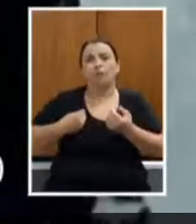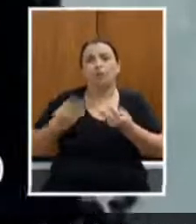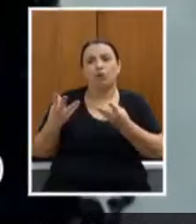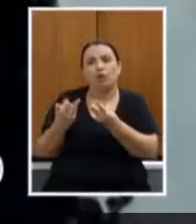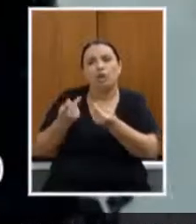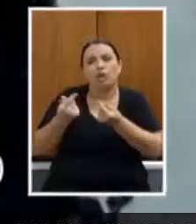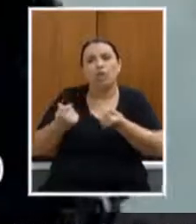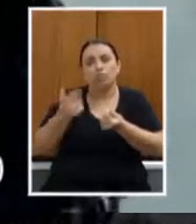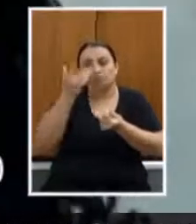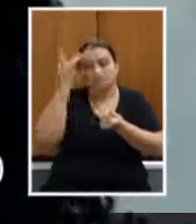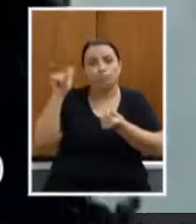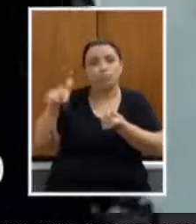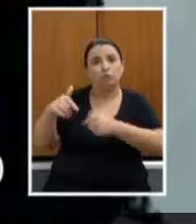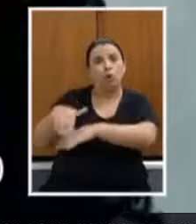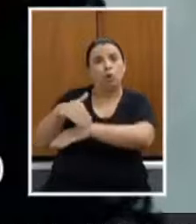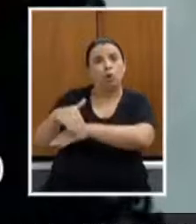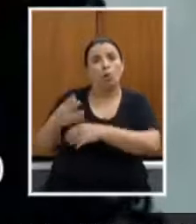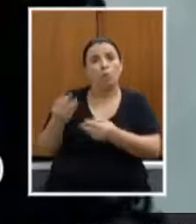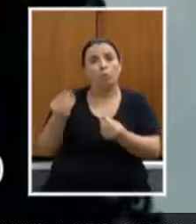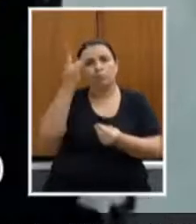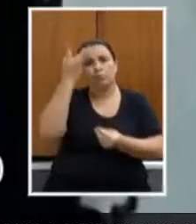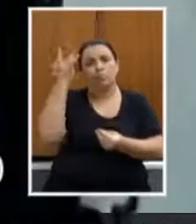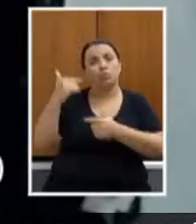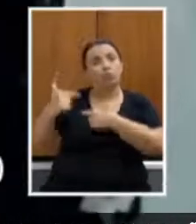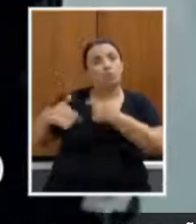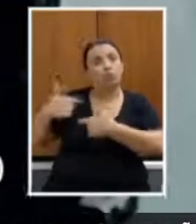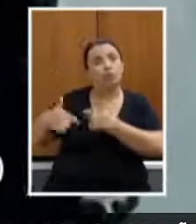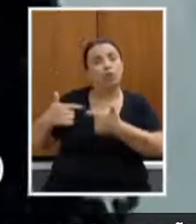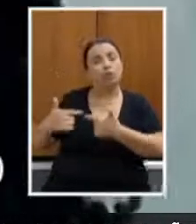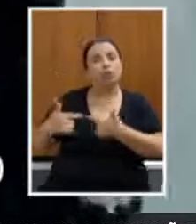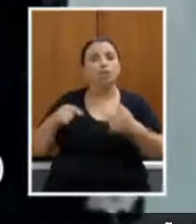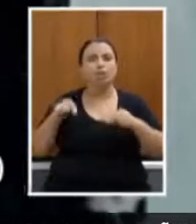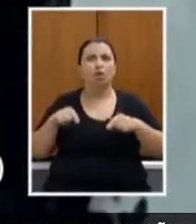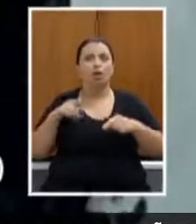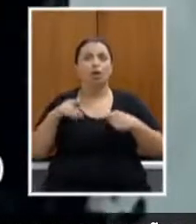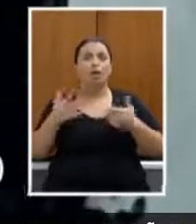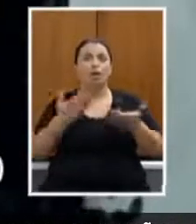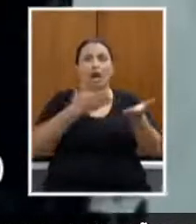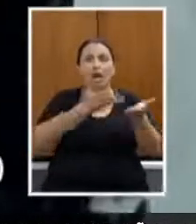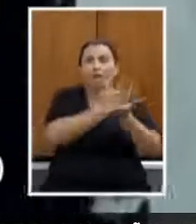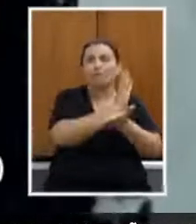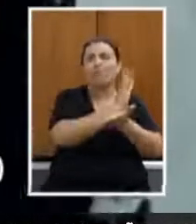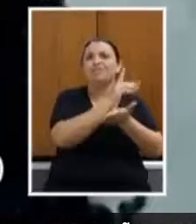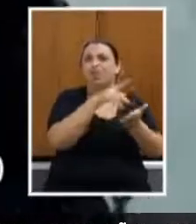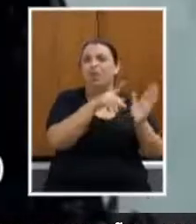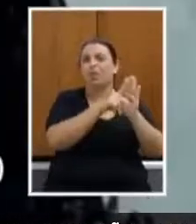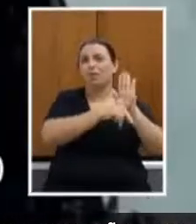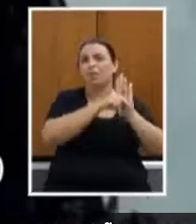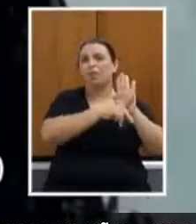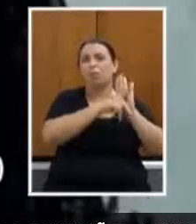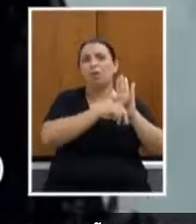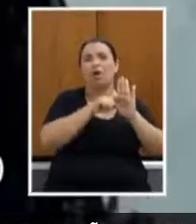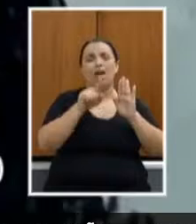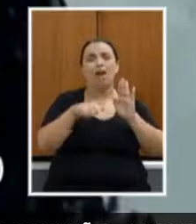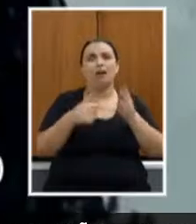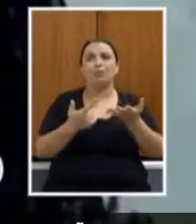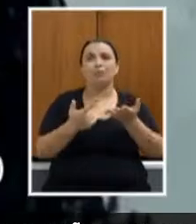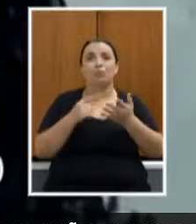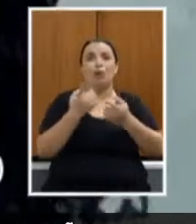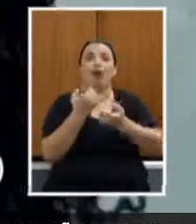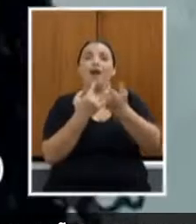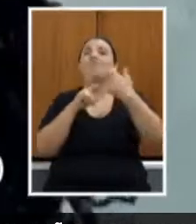trabalhadores, trabalhadoras, é um grande passo que essa casa dá, inclusive orientando o governo Estado a